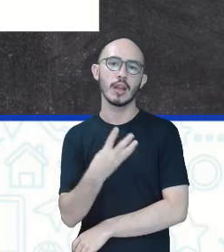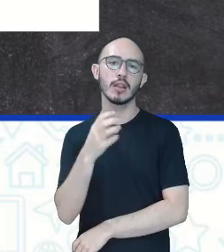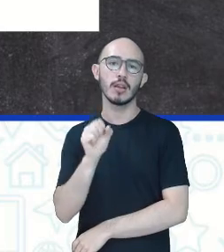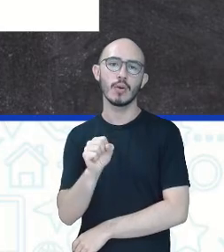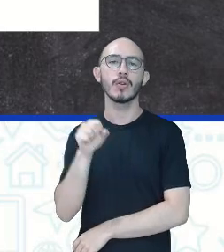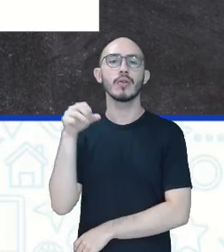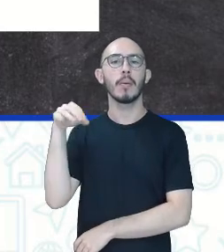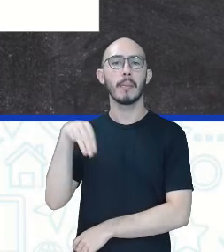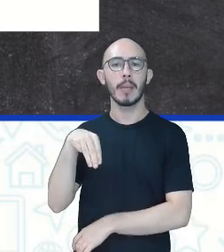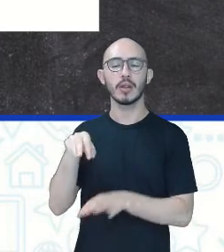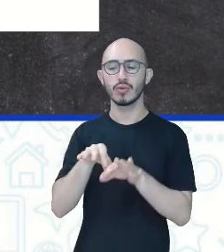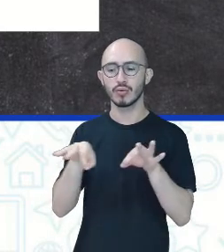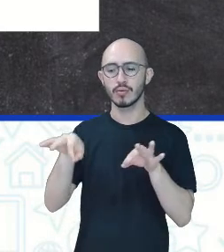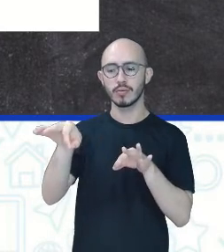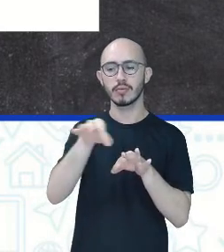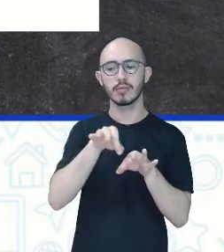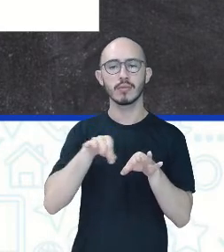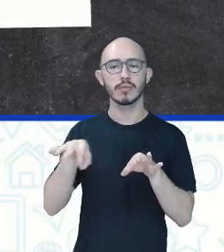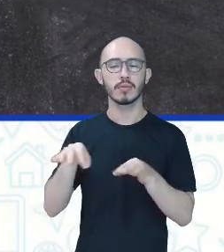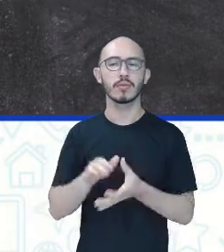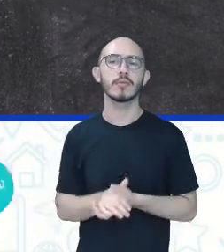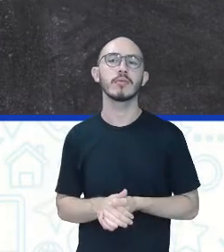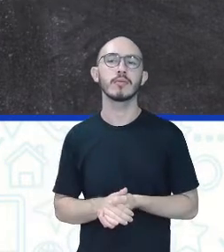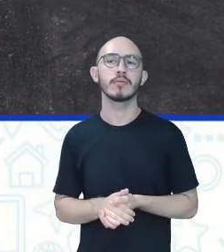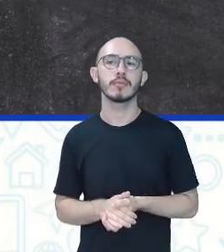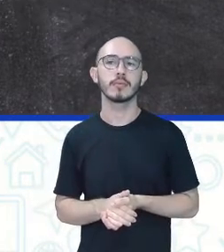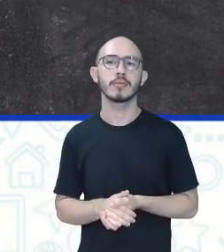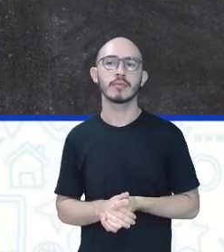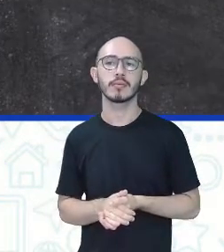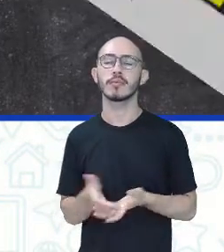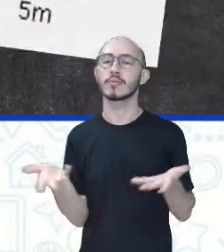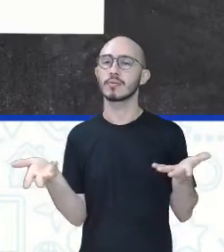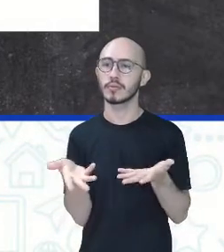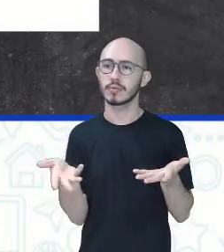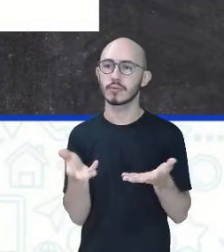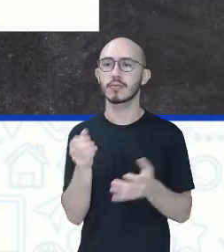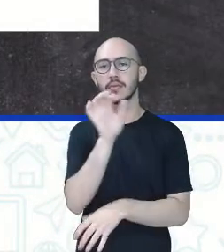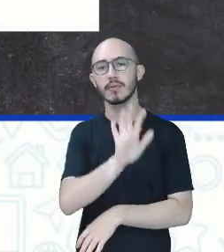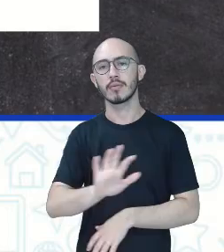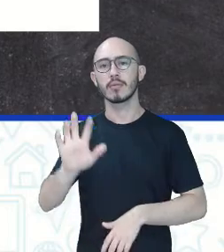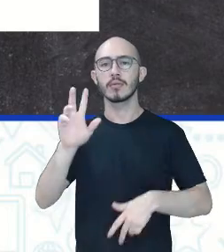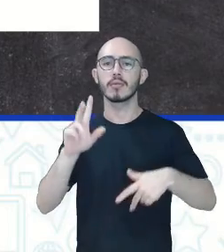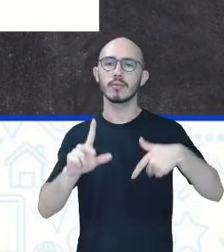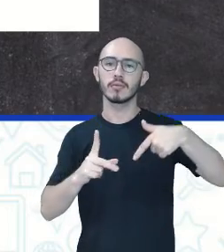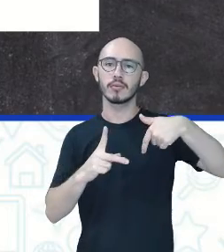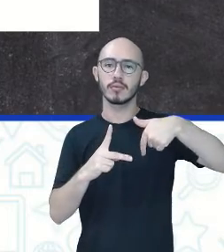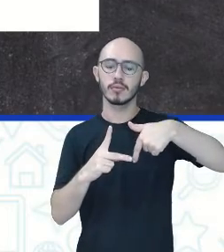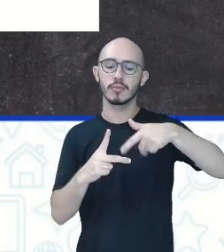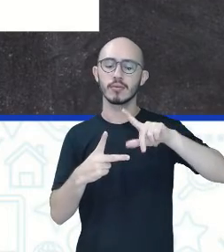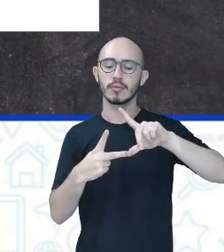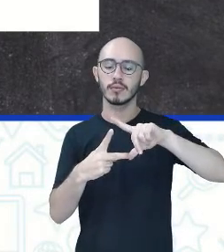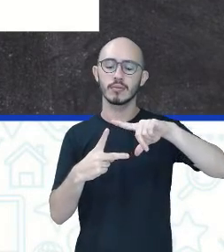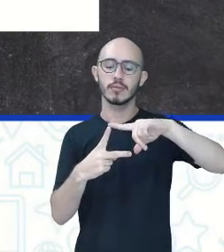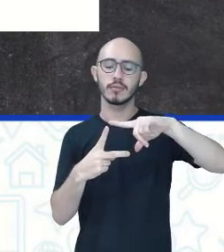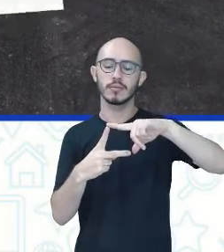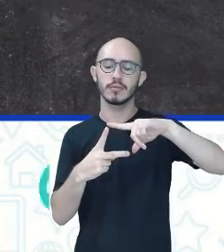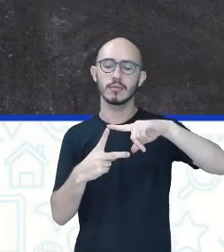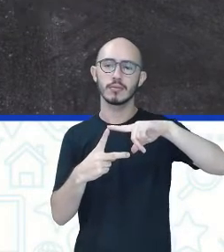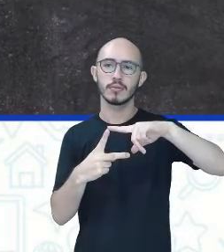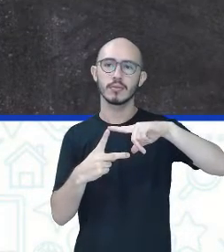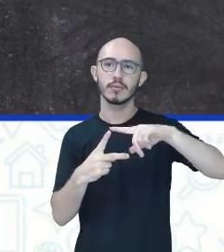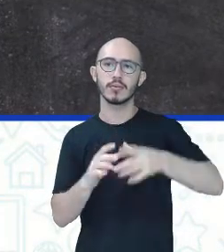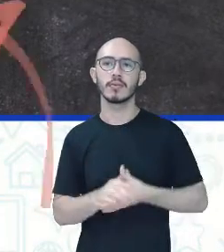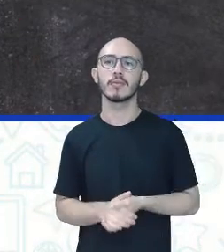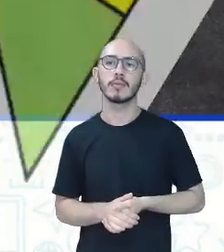48 metros quadrados, tá? Vamos agora para a área do quadrado, certo? A área do quadrado é igual